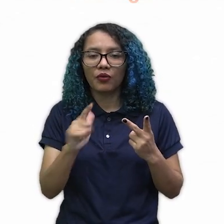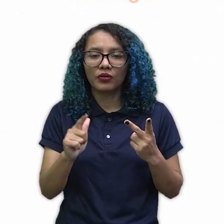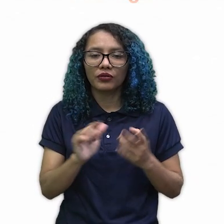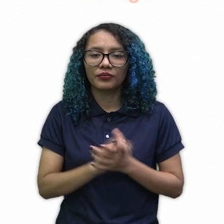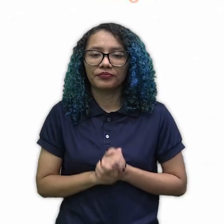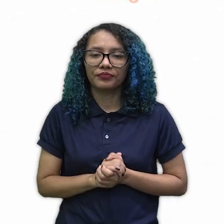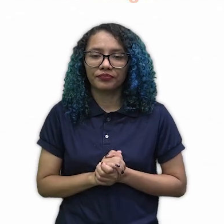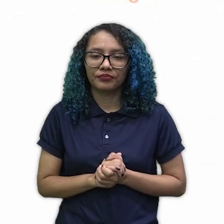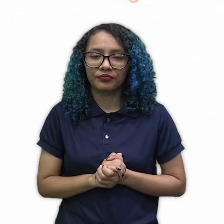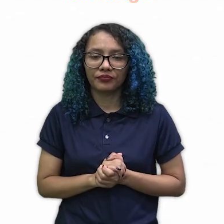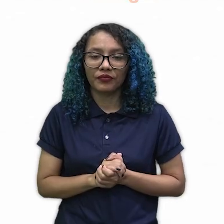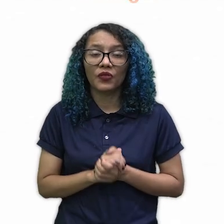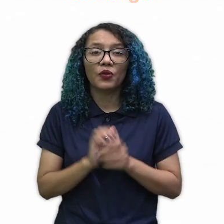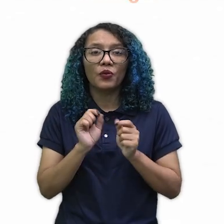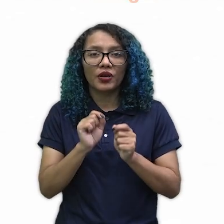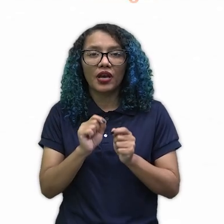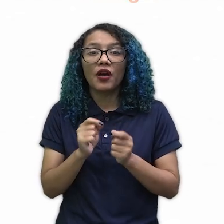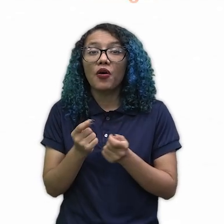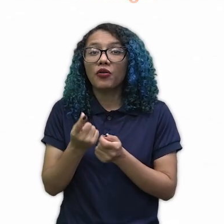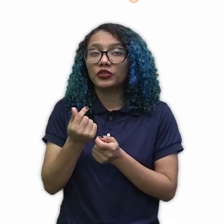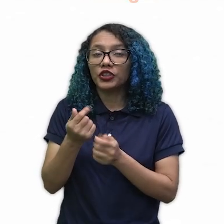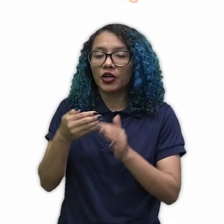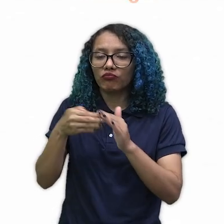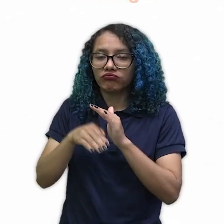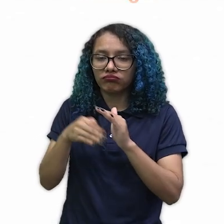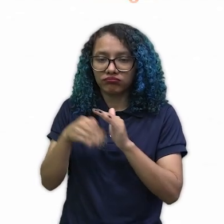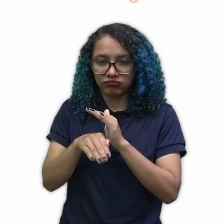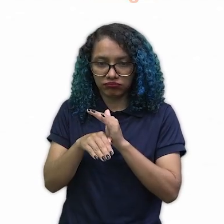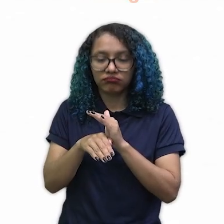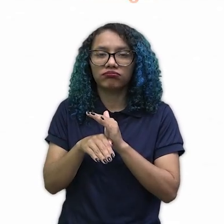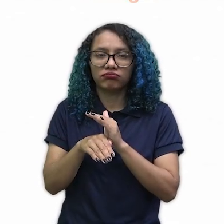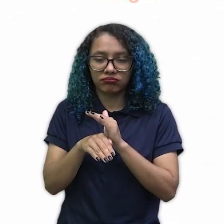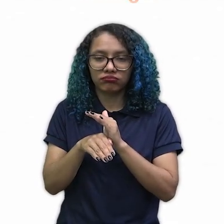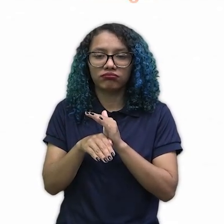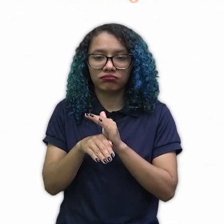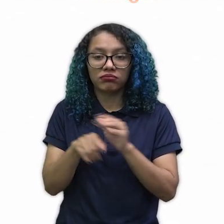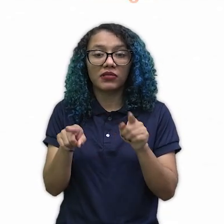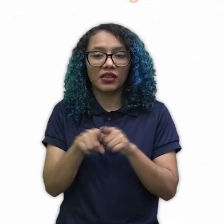de Reservas de Contingência, conhecido como a sigla